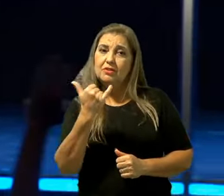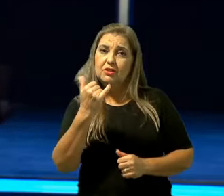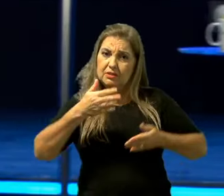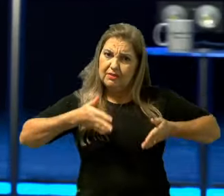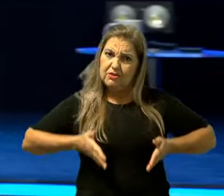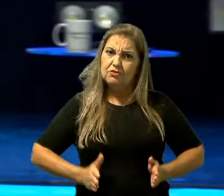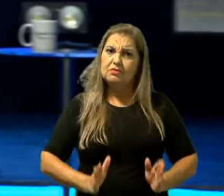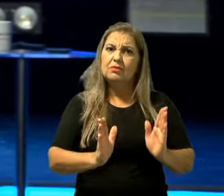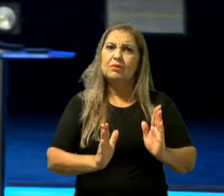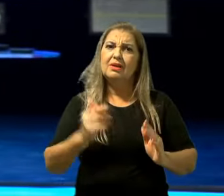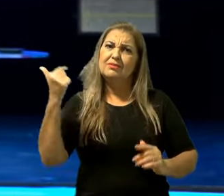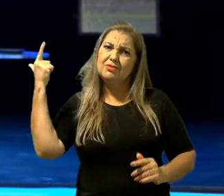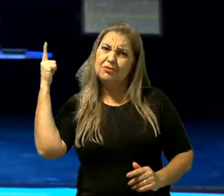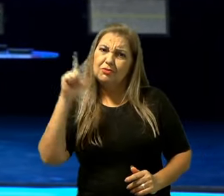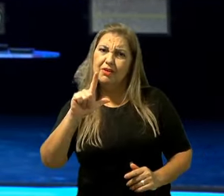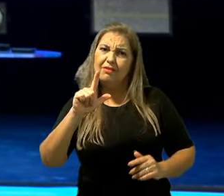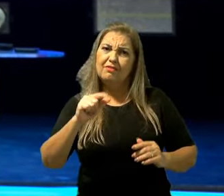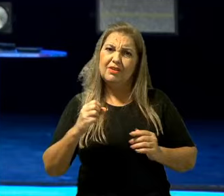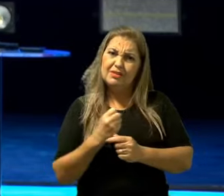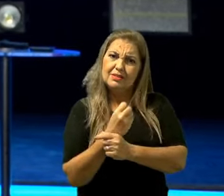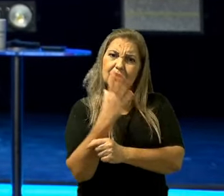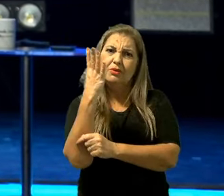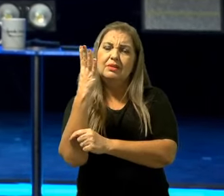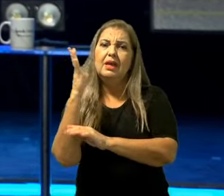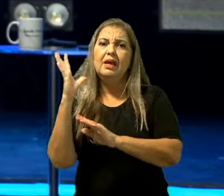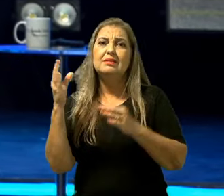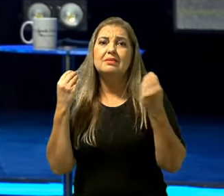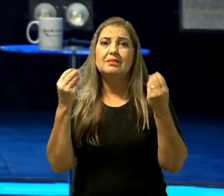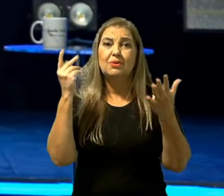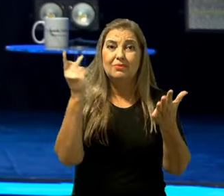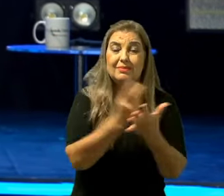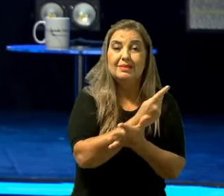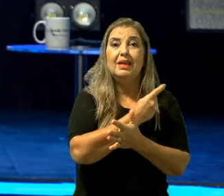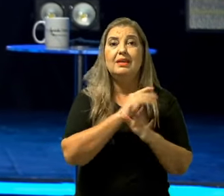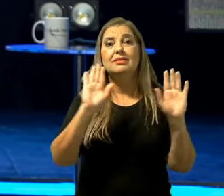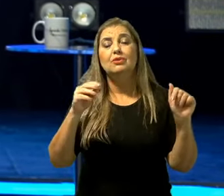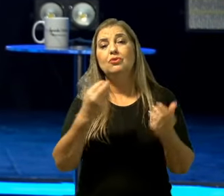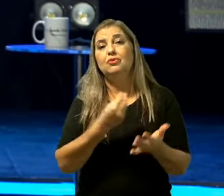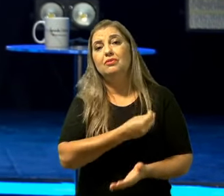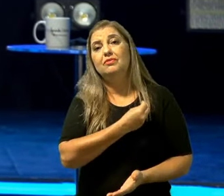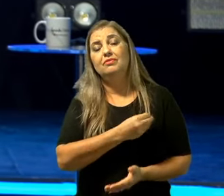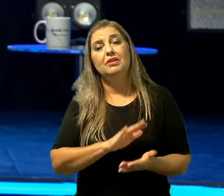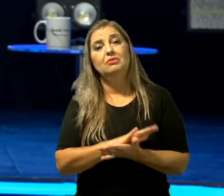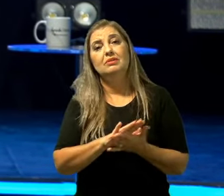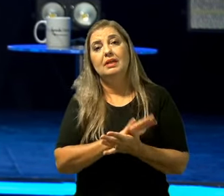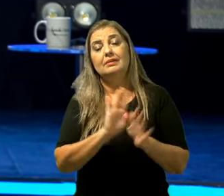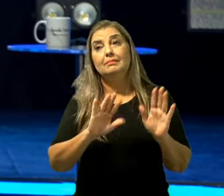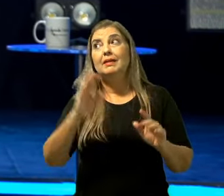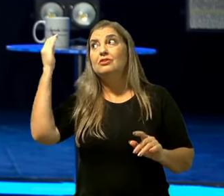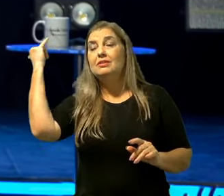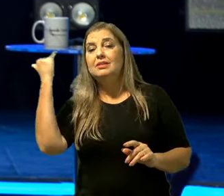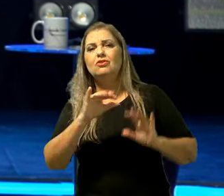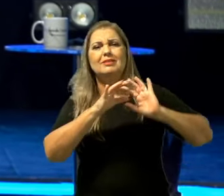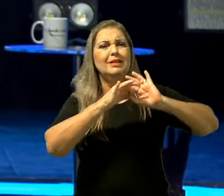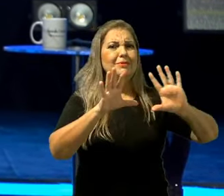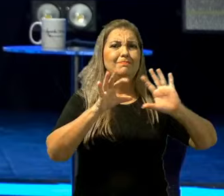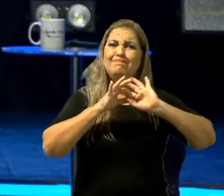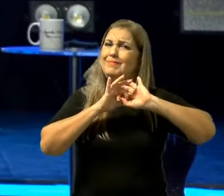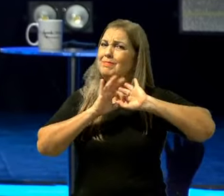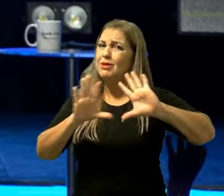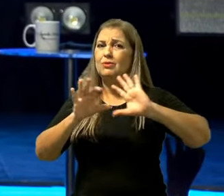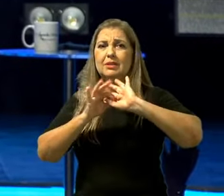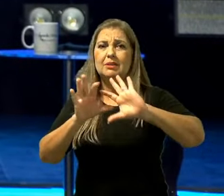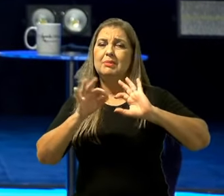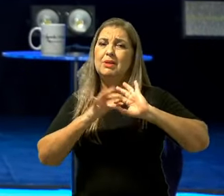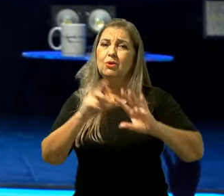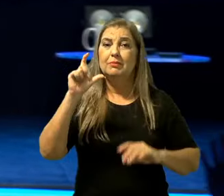diz uma vez, acontece. Pastor, mas eu não estou vivendo. Ei, você não está vivendo. Mas Deus já liberou. Deus já liberou